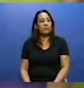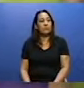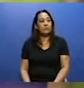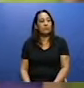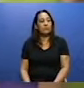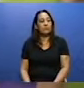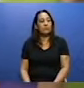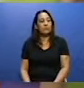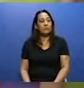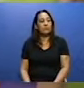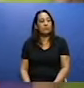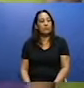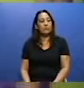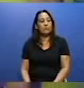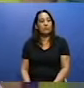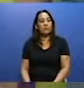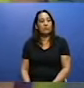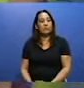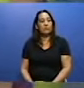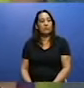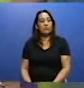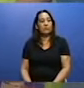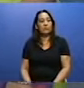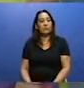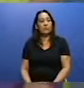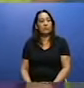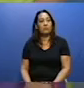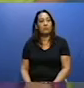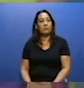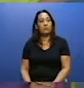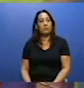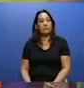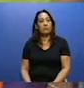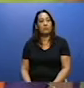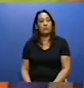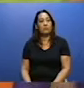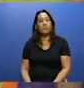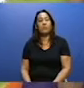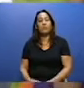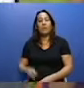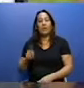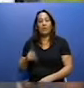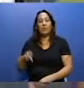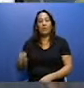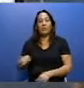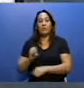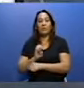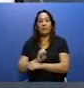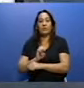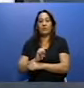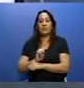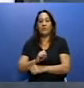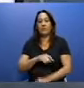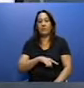de 2 em 2. Uma resposta maior. Vou dar um tempinho, tá?